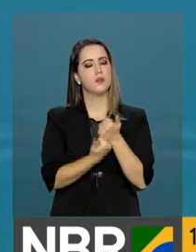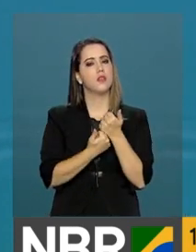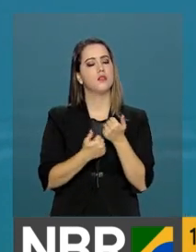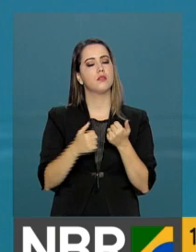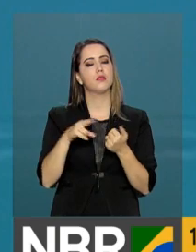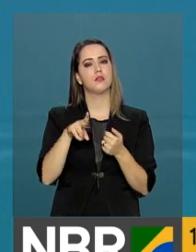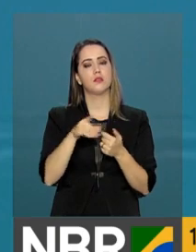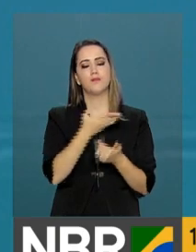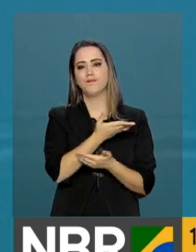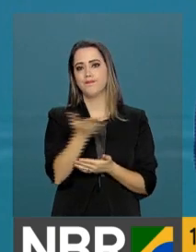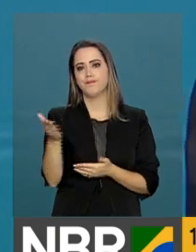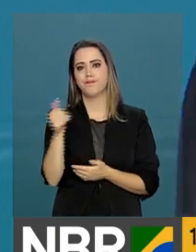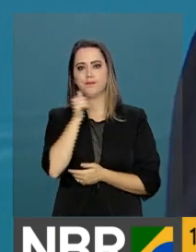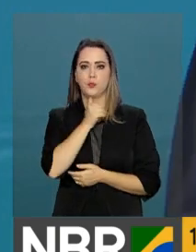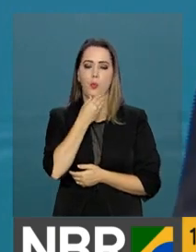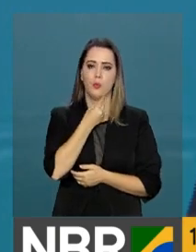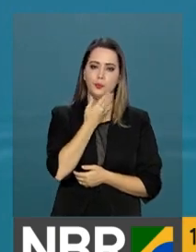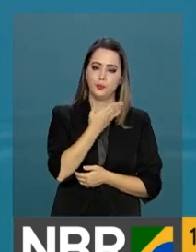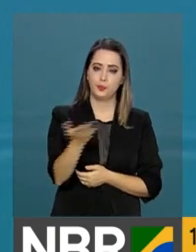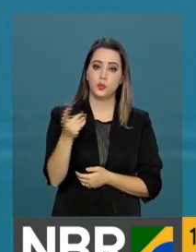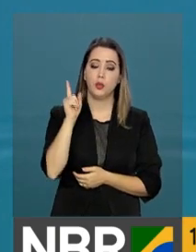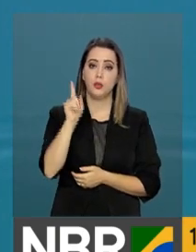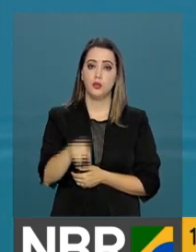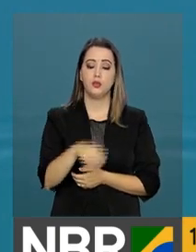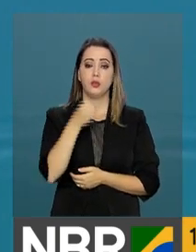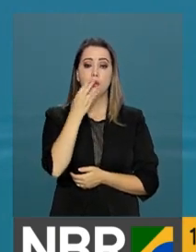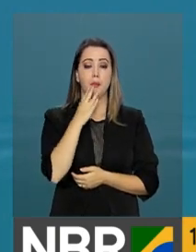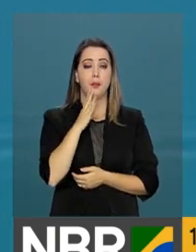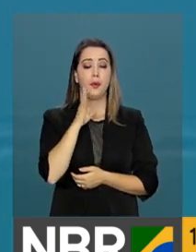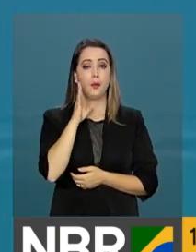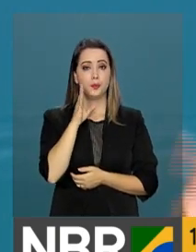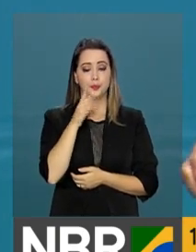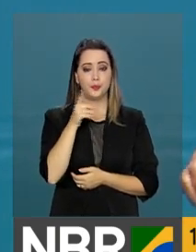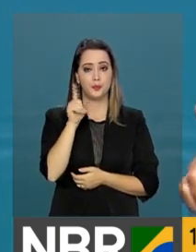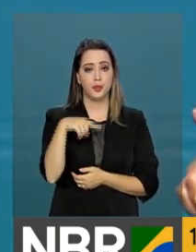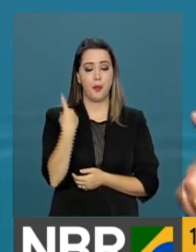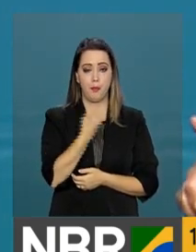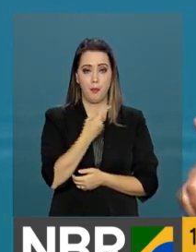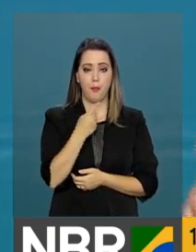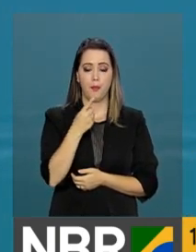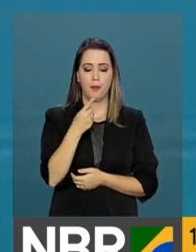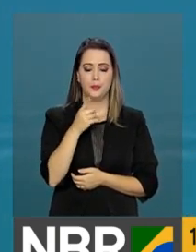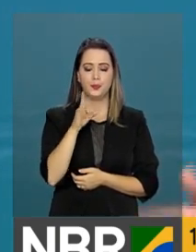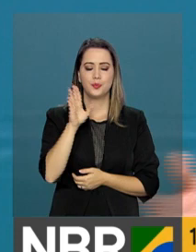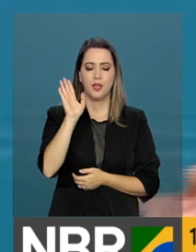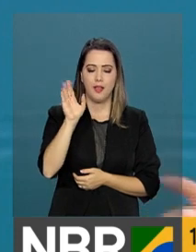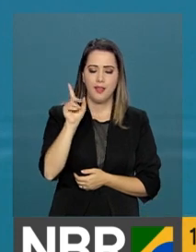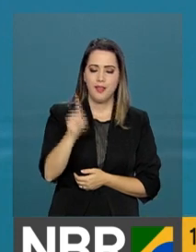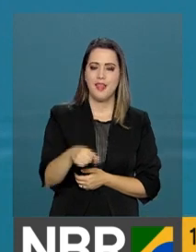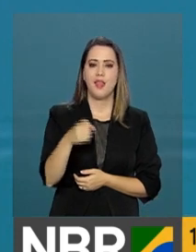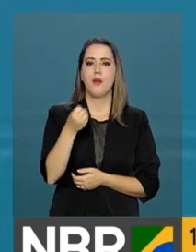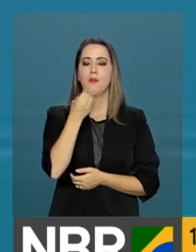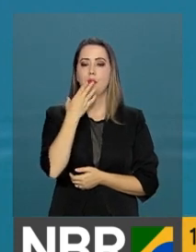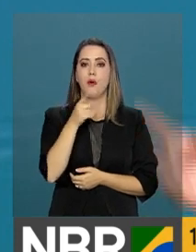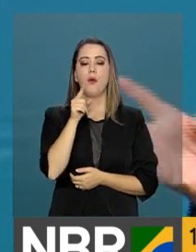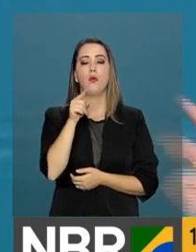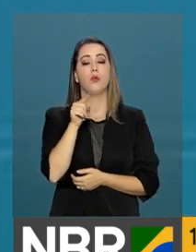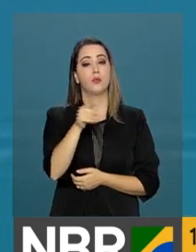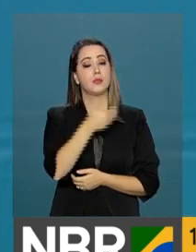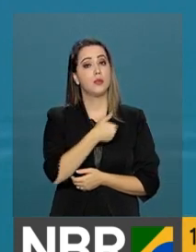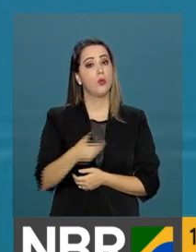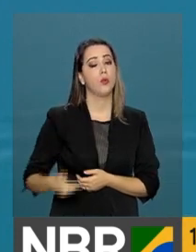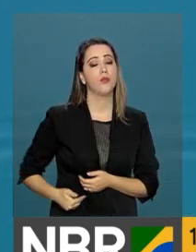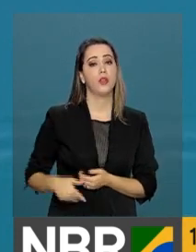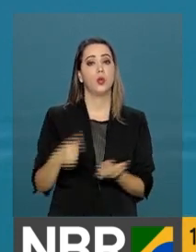senhores, dizer o seguinte: interessante como é importante no governo você cumprir, governador Colombo,